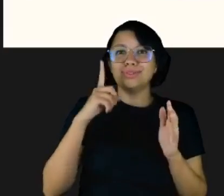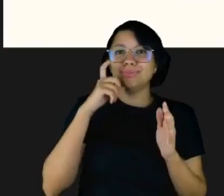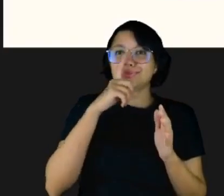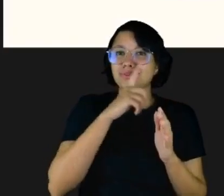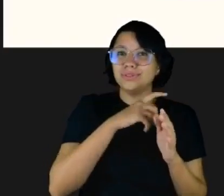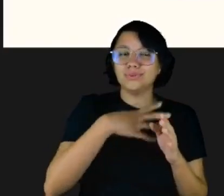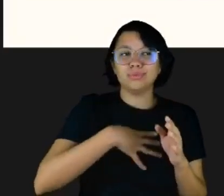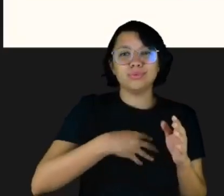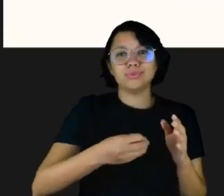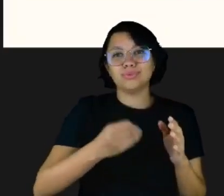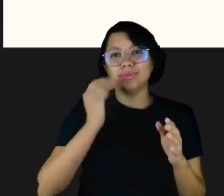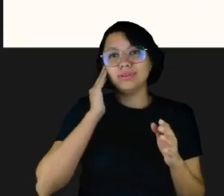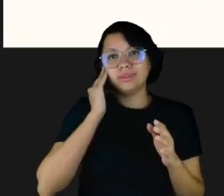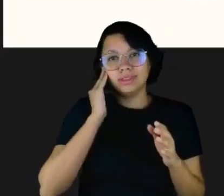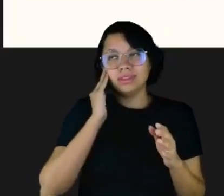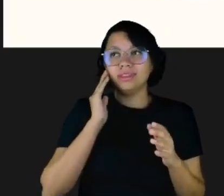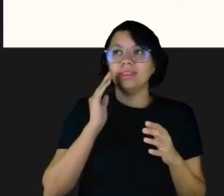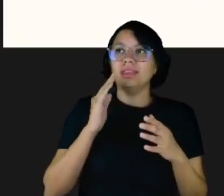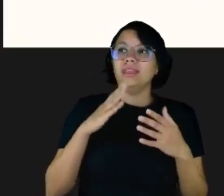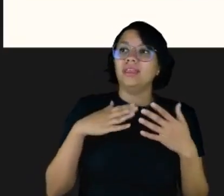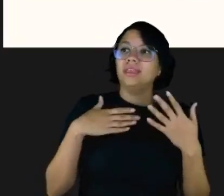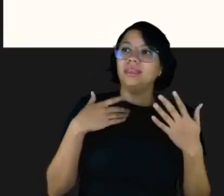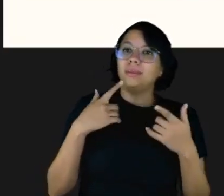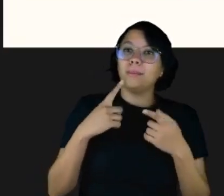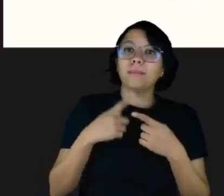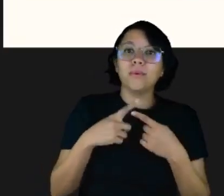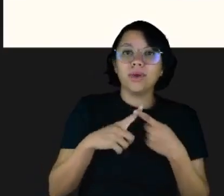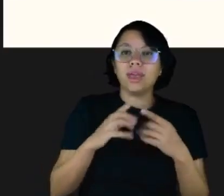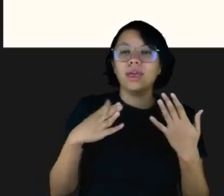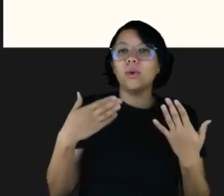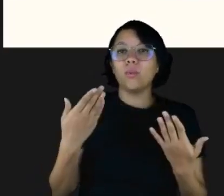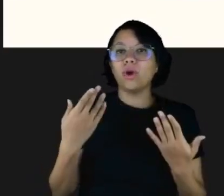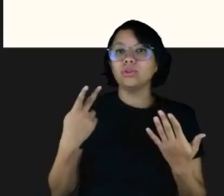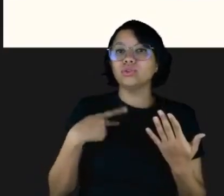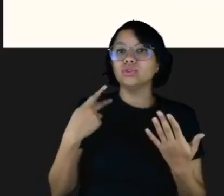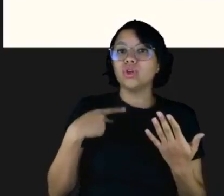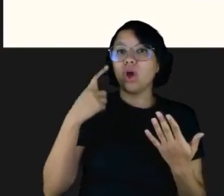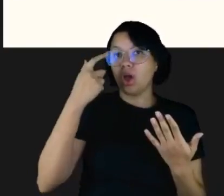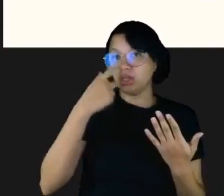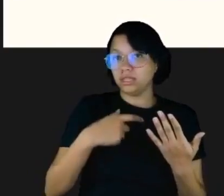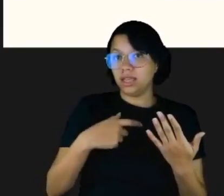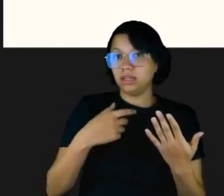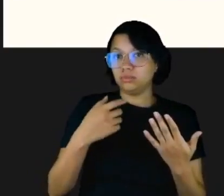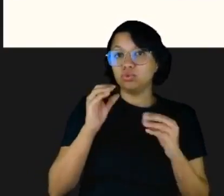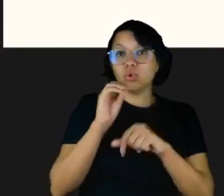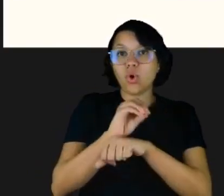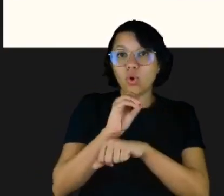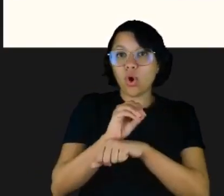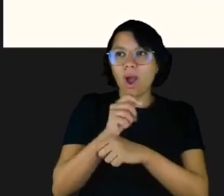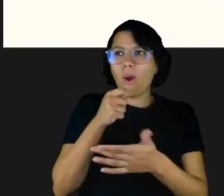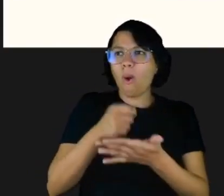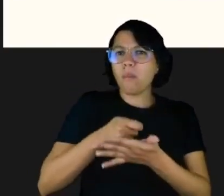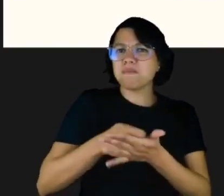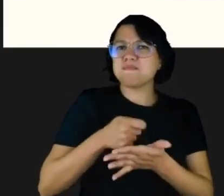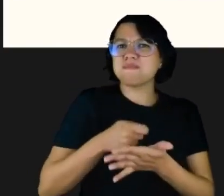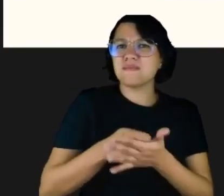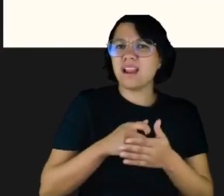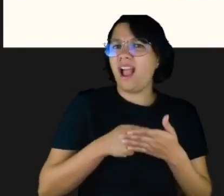filhos. É muito duro. Porque quando nós éramos cuidados por eles, eles nos obrigavam.